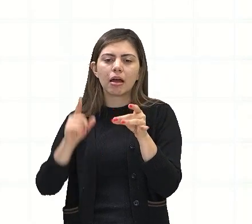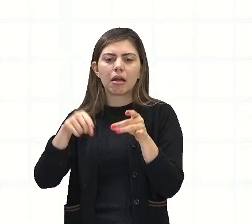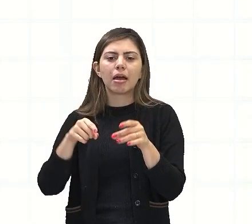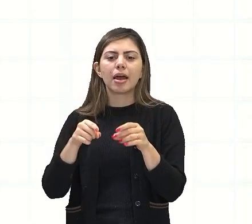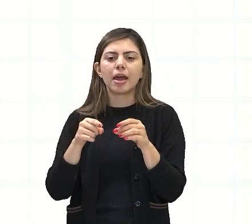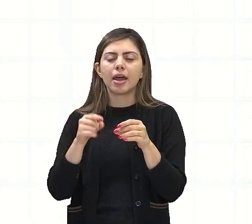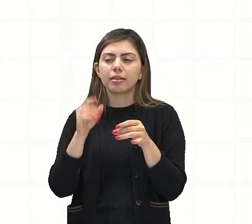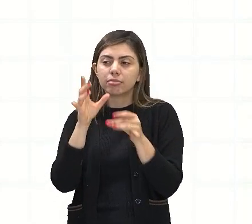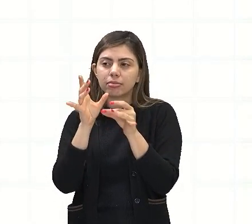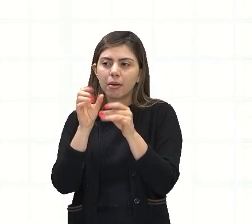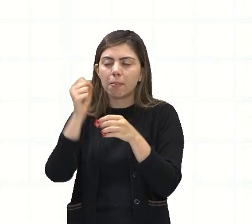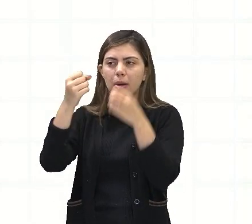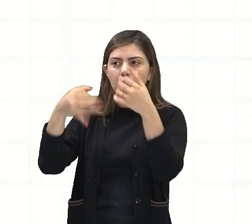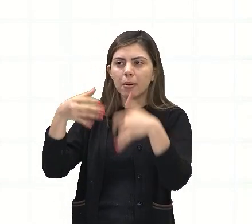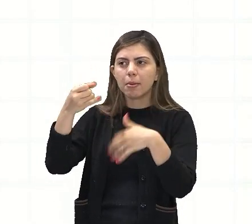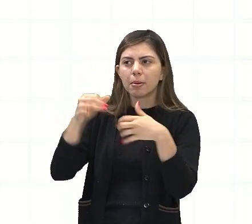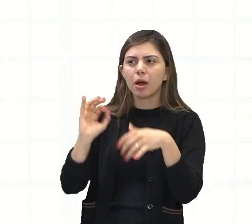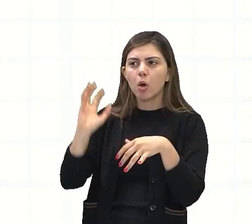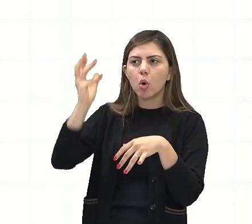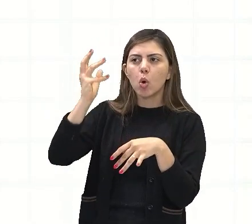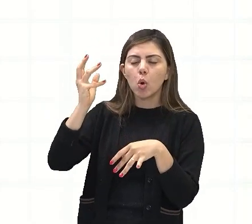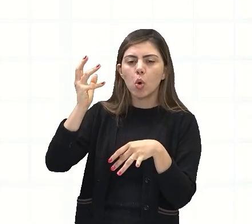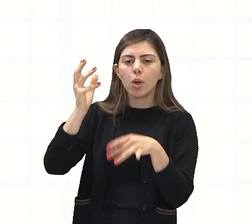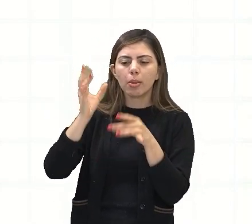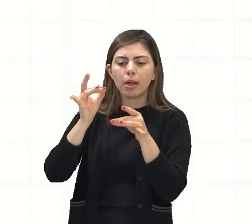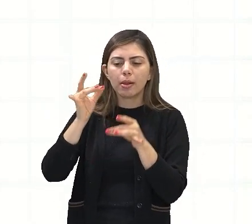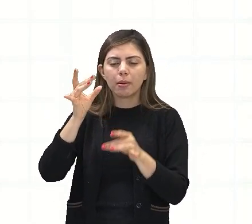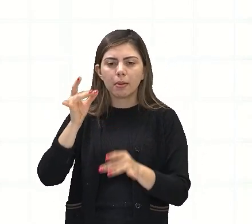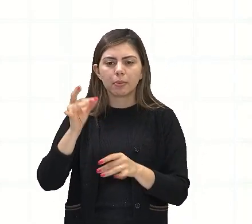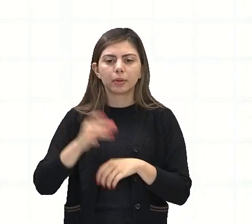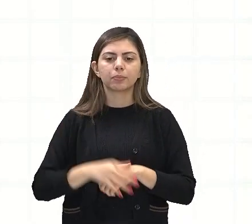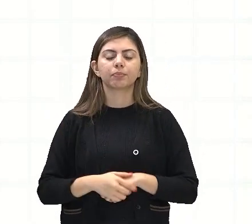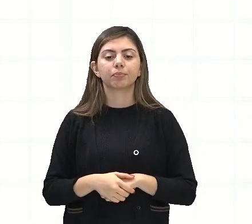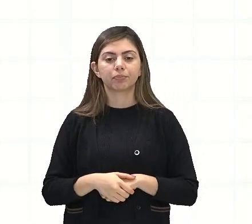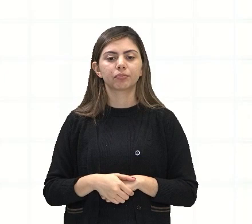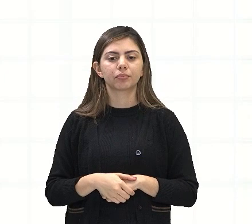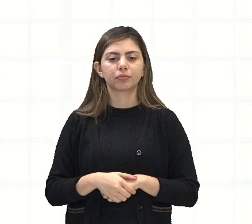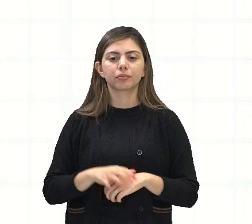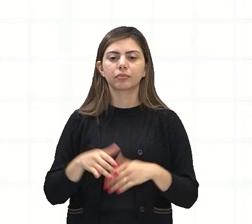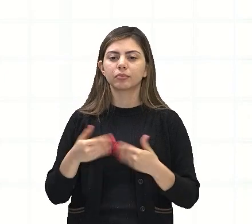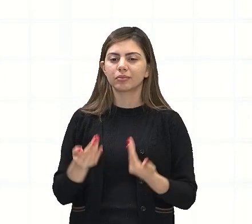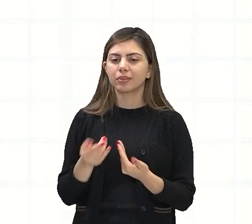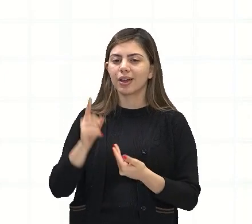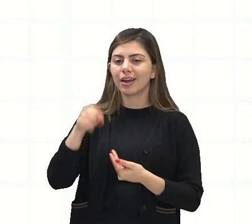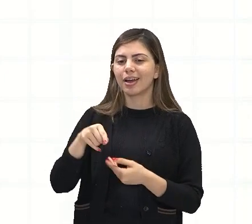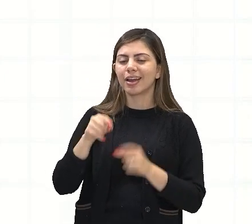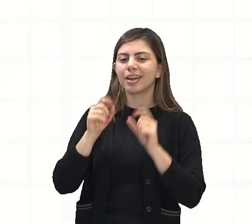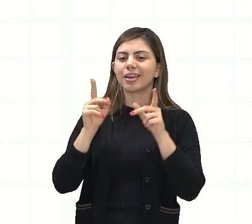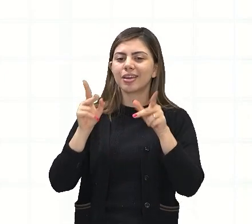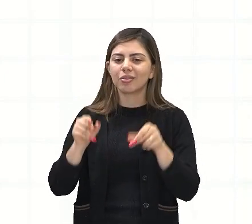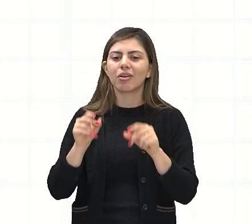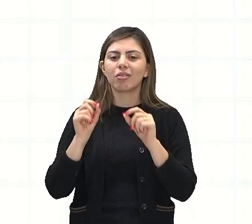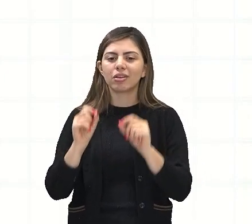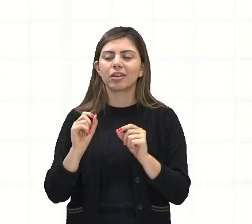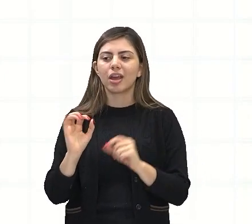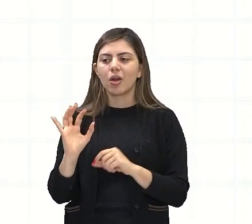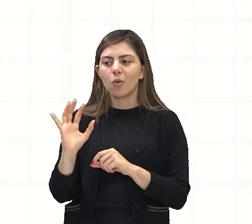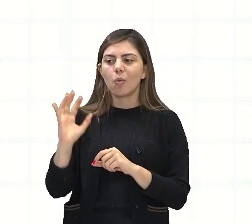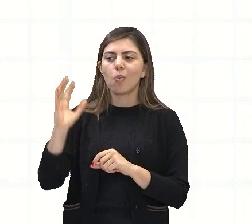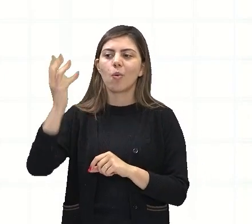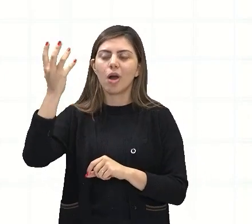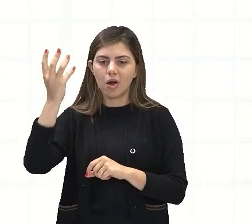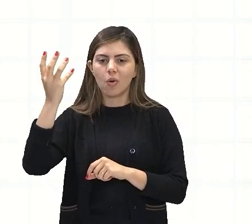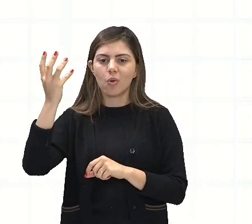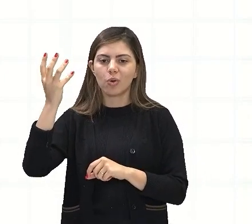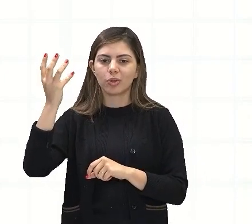Agora, você observou? A descrição, ela traça como se fosse essa imagem parada, certo?